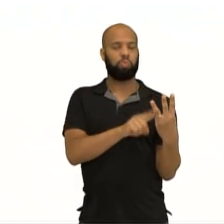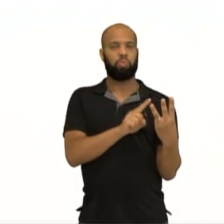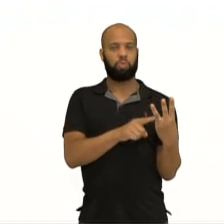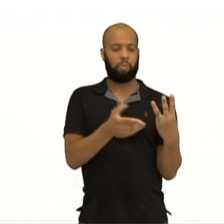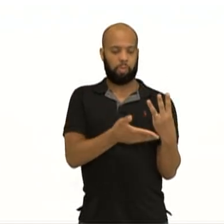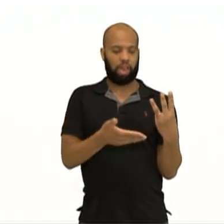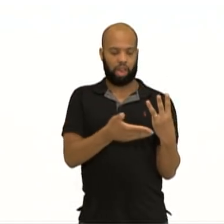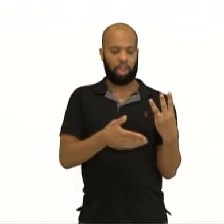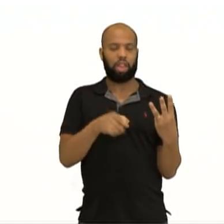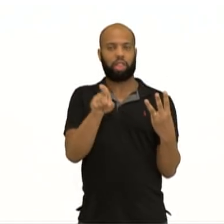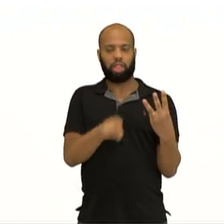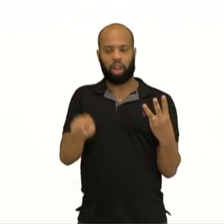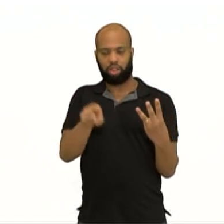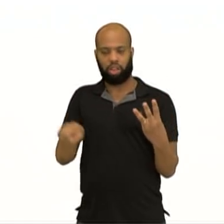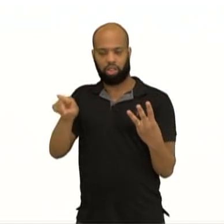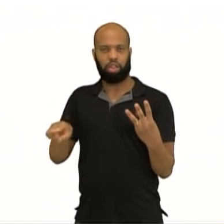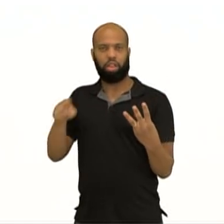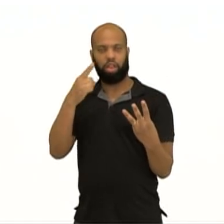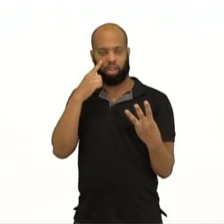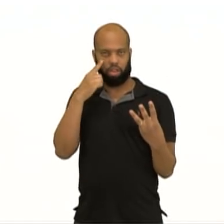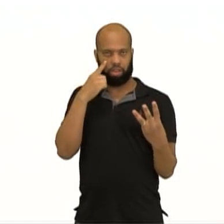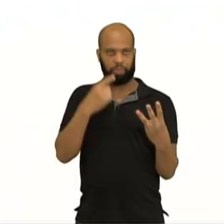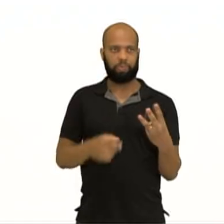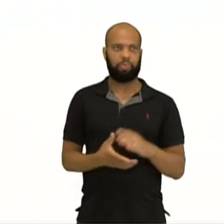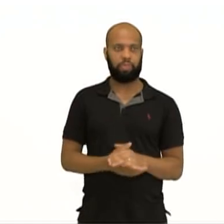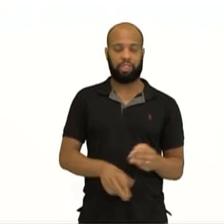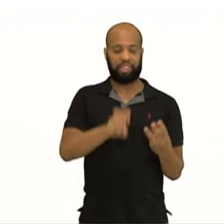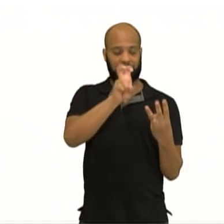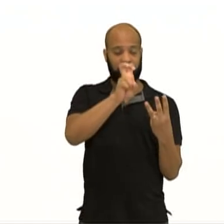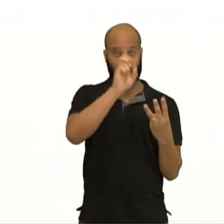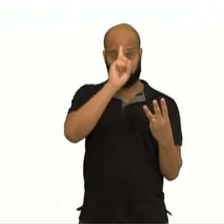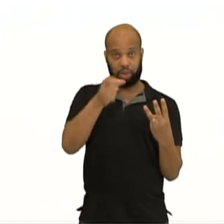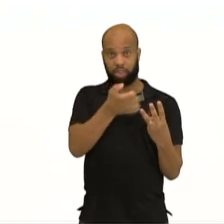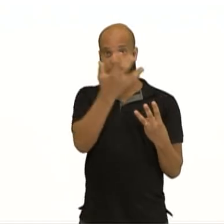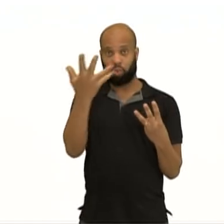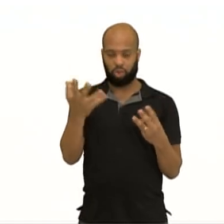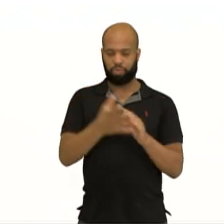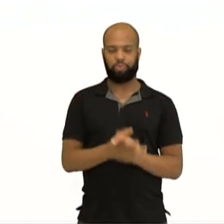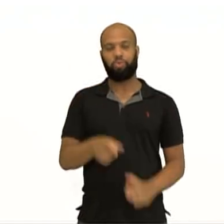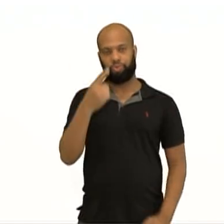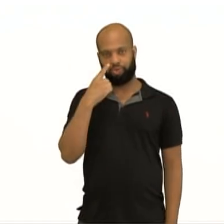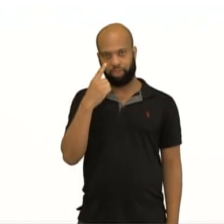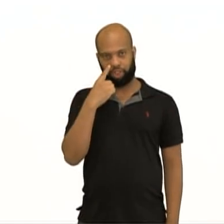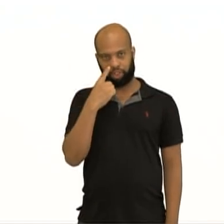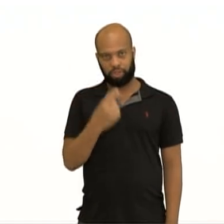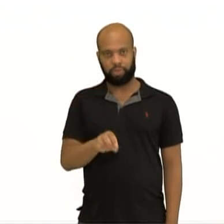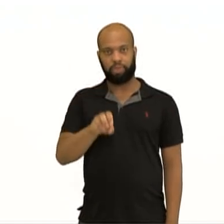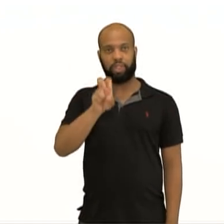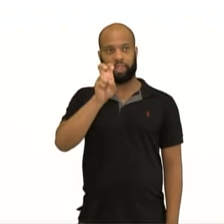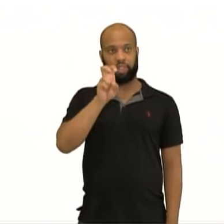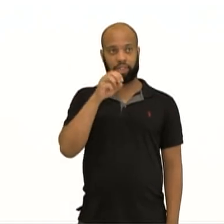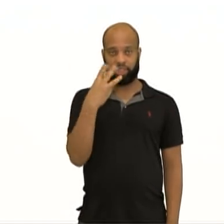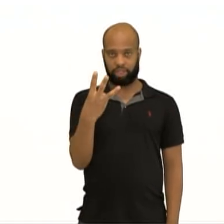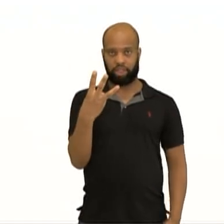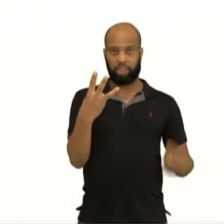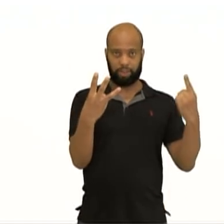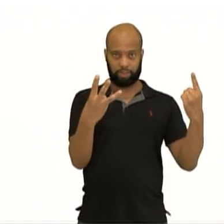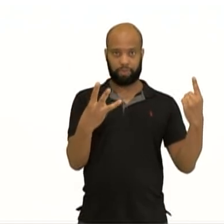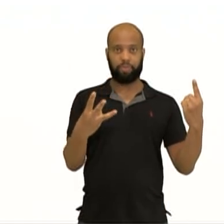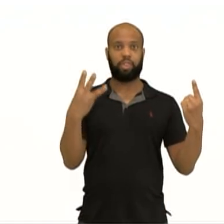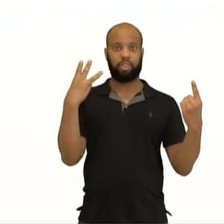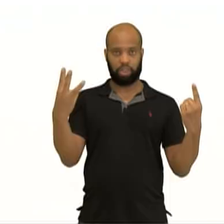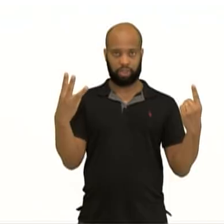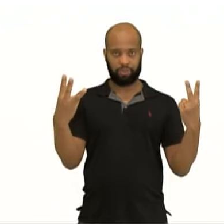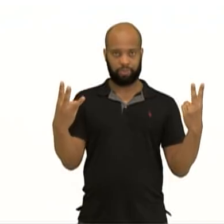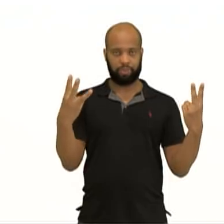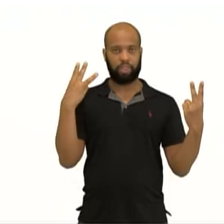é o fator que se repete. 5 é o expoente, é quantas vezes esse fator vai se repetir. Então, vai ficar 3 vezes 3 vezes